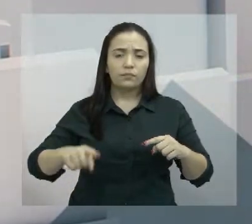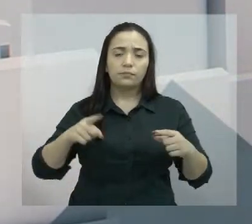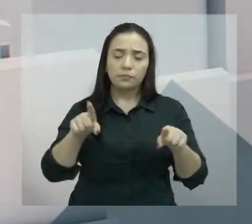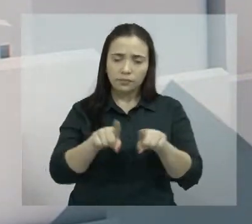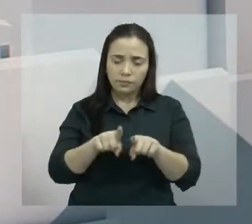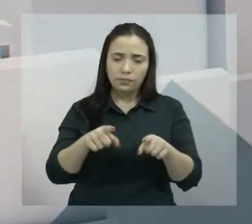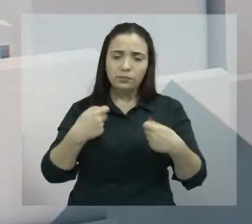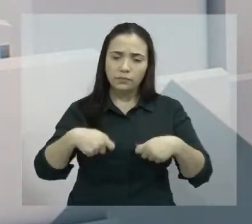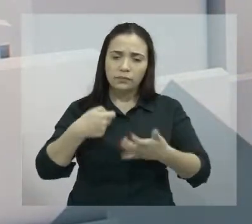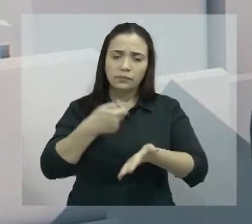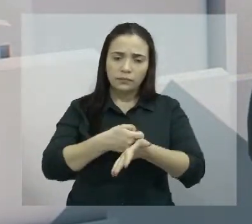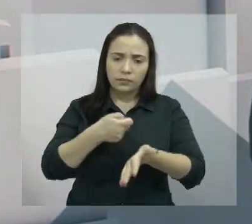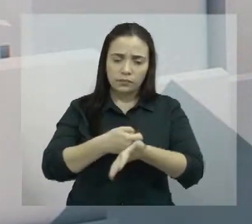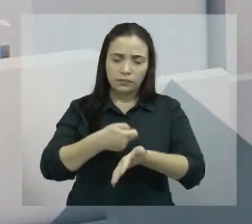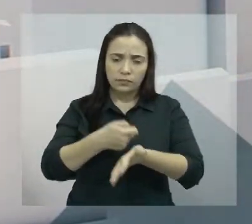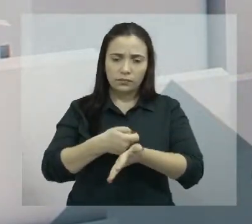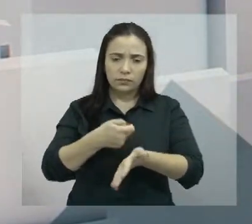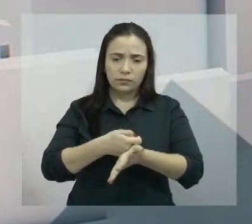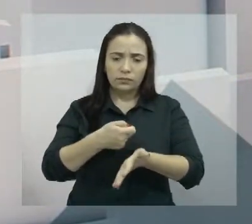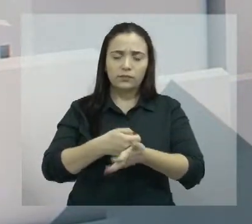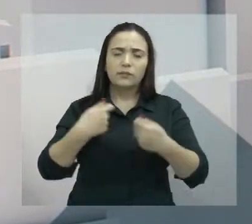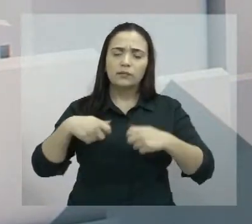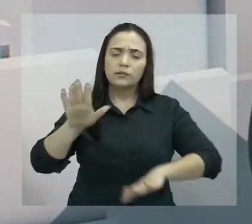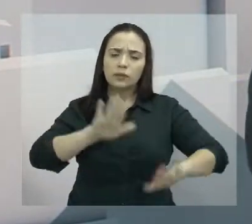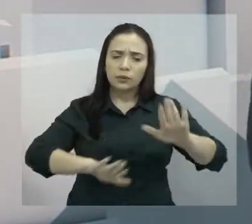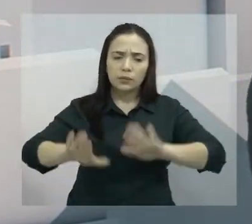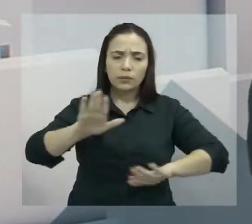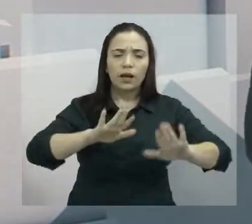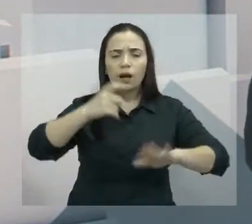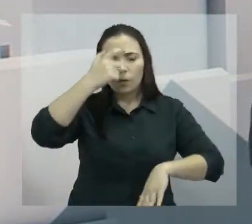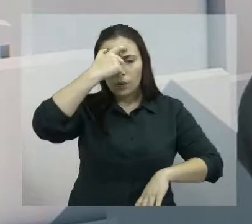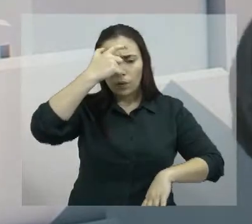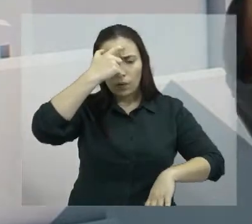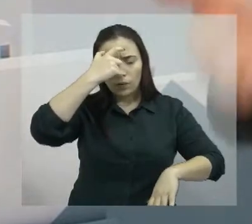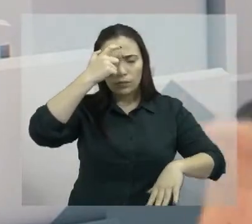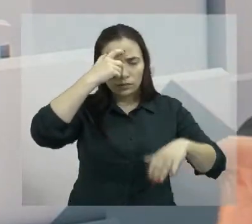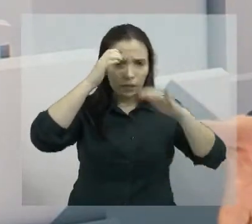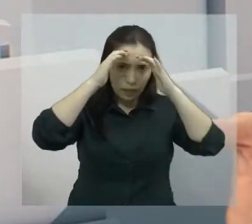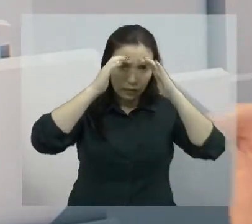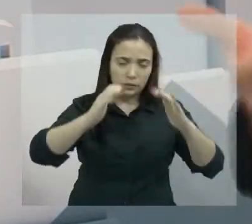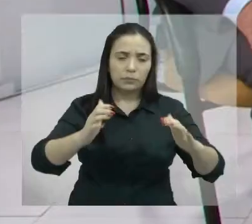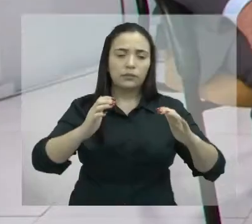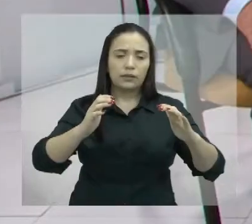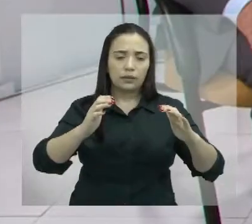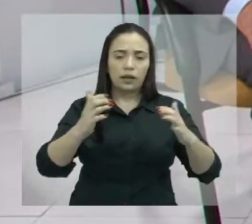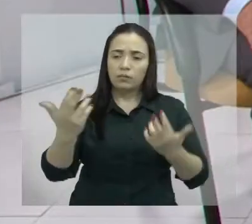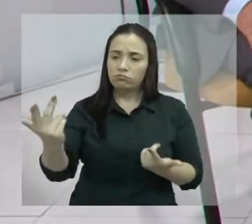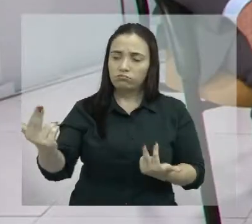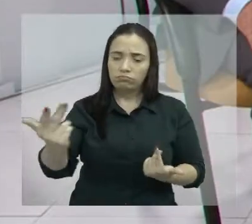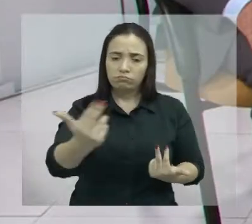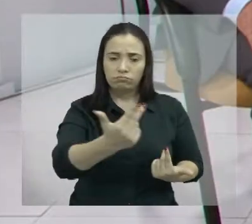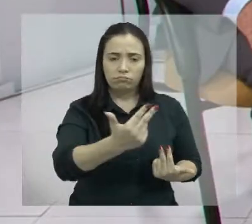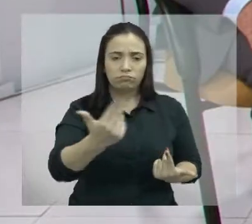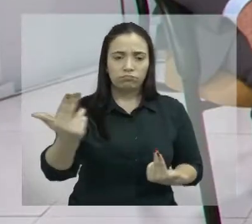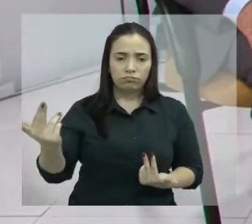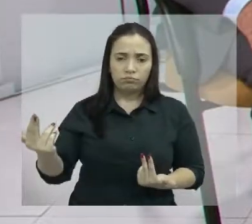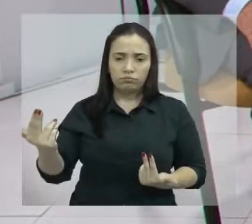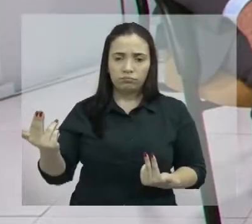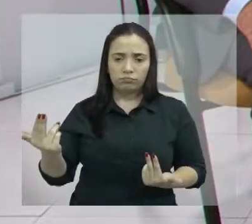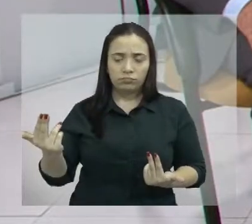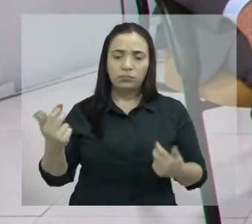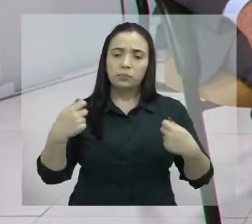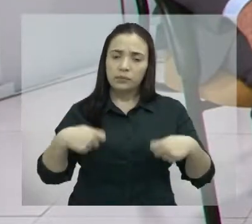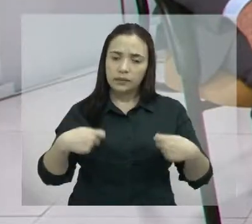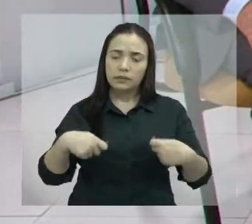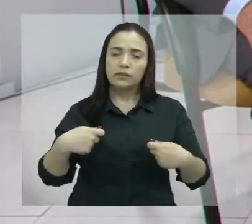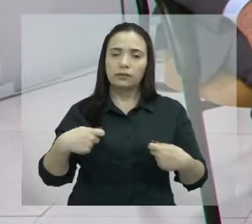também o dever dele. Exatamente. Quer dizer, ele andar com cuidado também no trânsito e ele respeitar também o outro veículo, e não só o outro veículo respeitá-lo. Quer dizer, tem